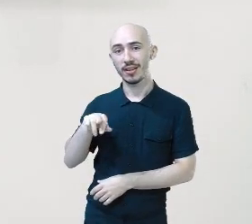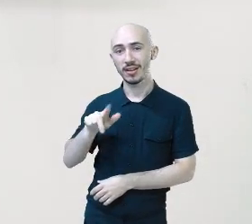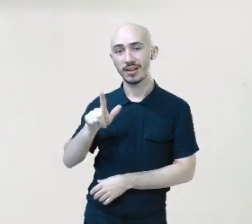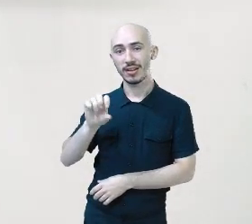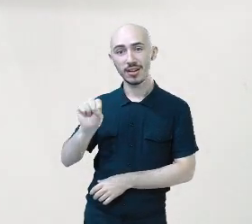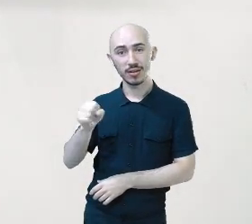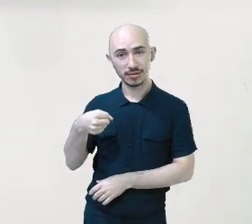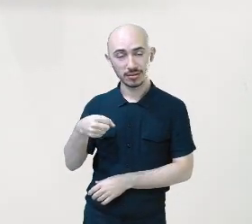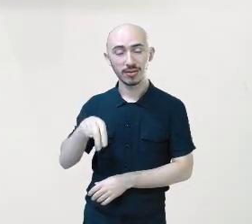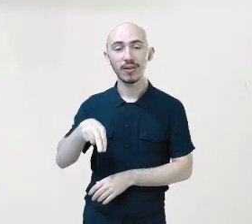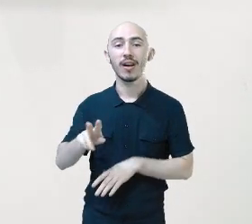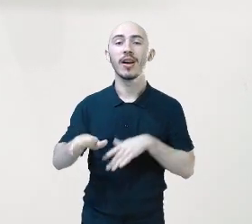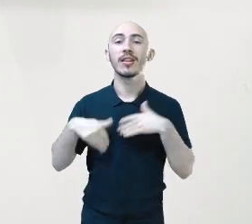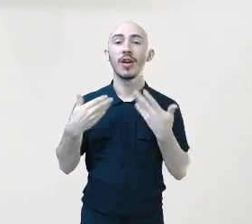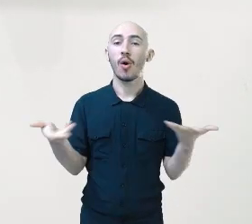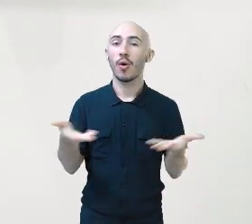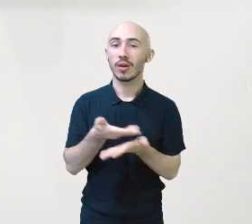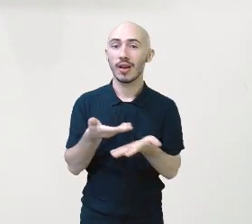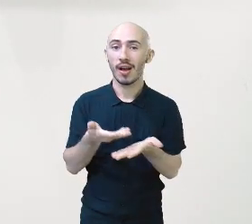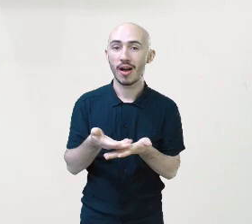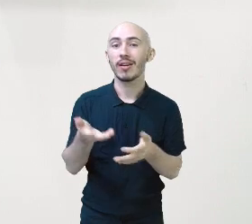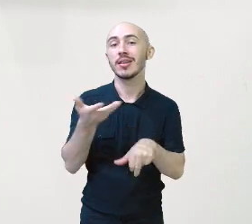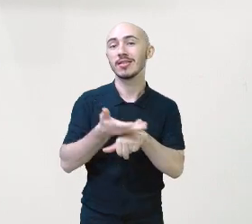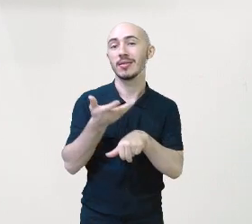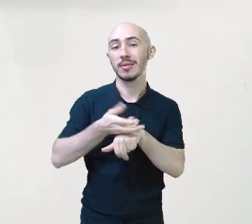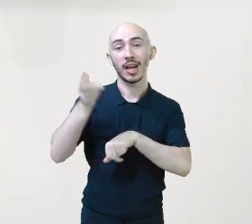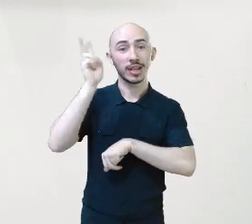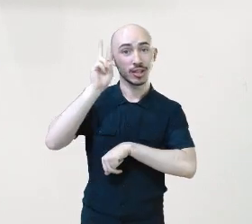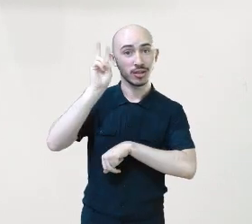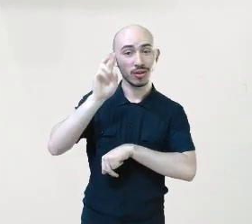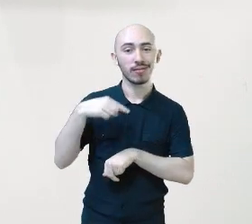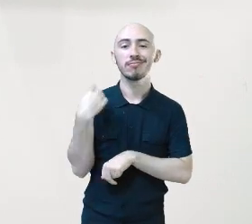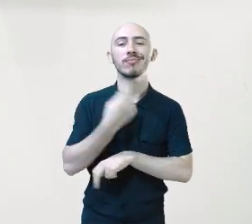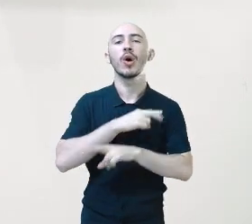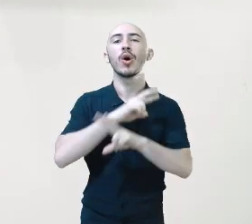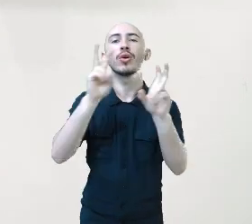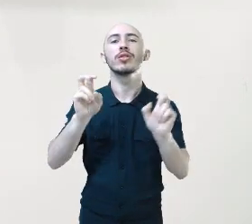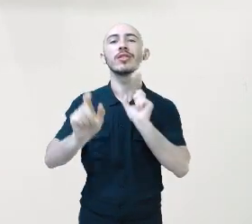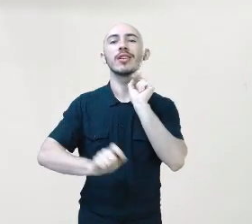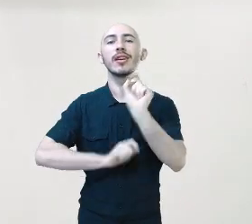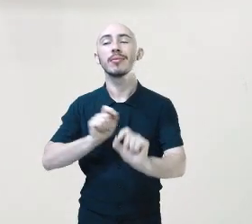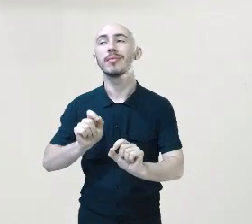e hoje, na nossa aula de História, nós iremos conversar sobre